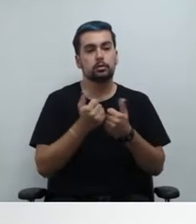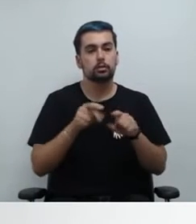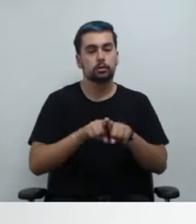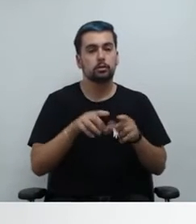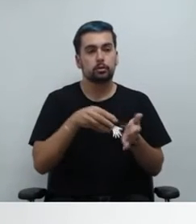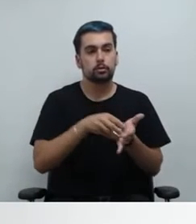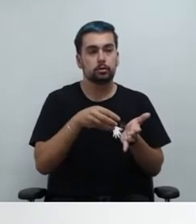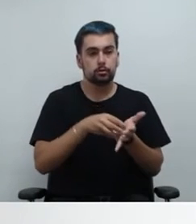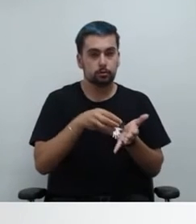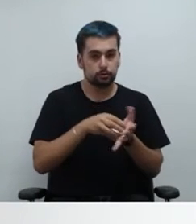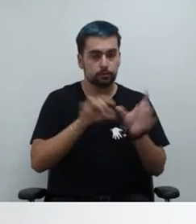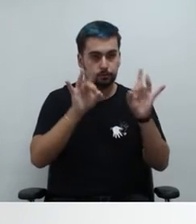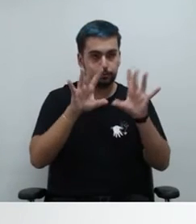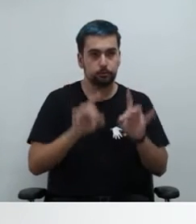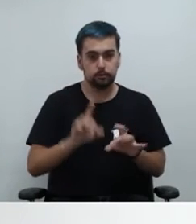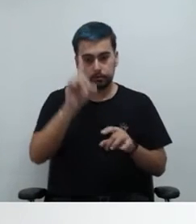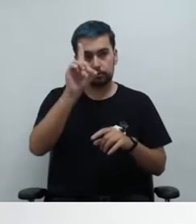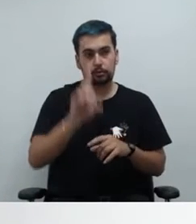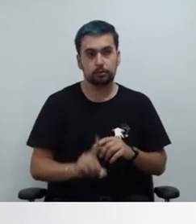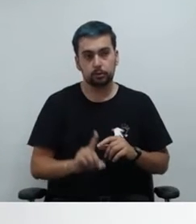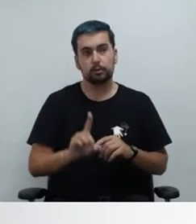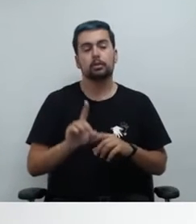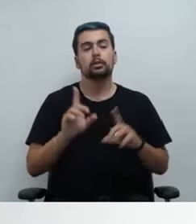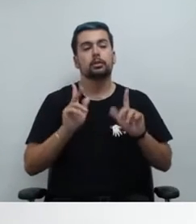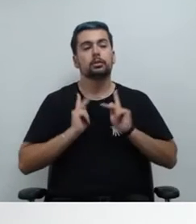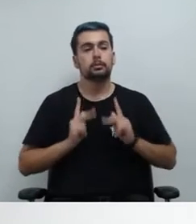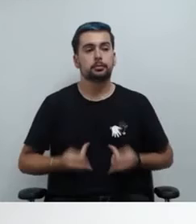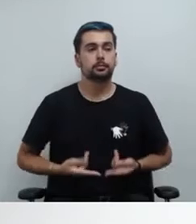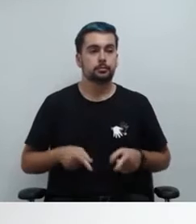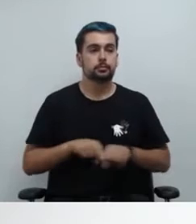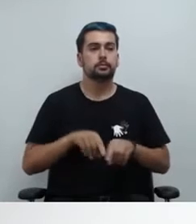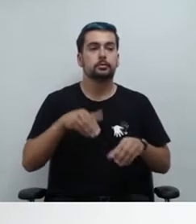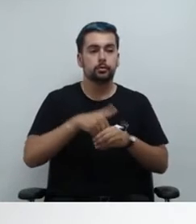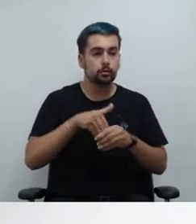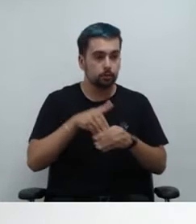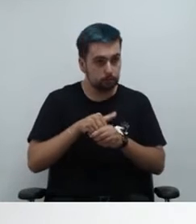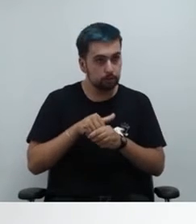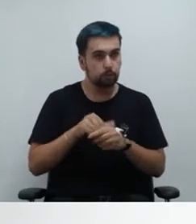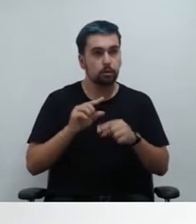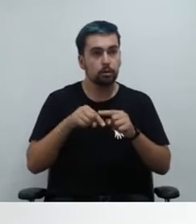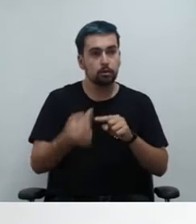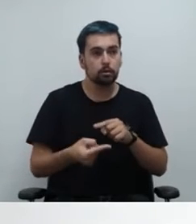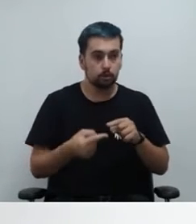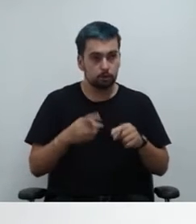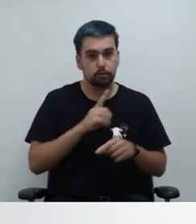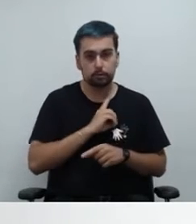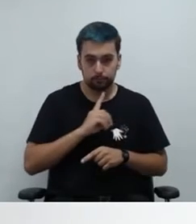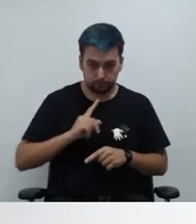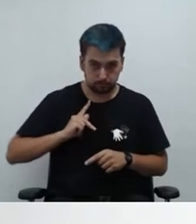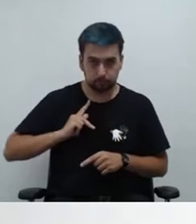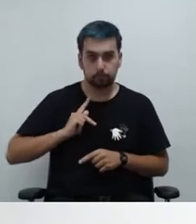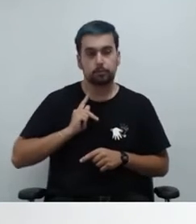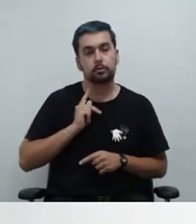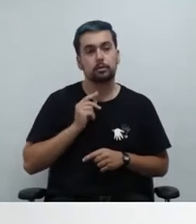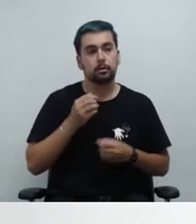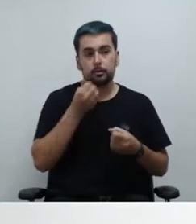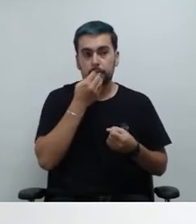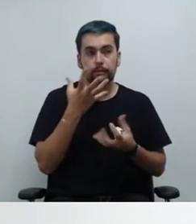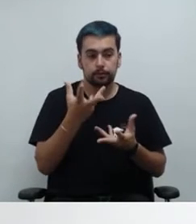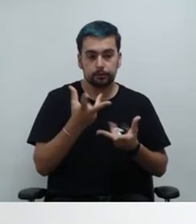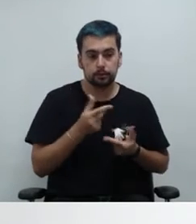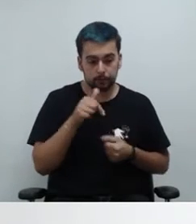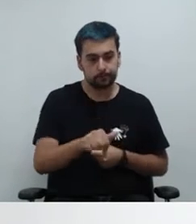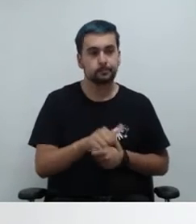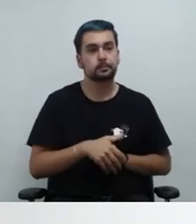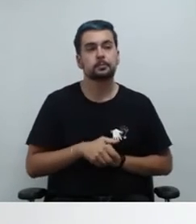de Cidadania e Direitos Humanos, também participou desse pleito eleitoral, eleita para compor a próxima composição do colegiado. Suhaili, seja bem-vinda, tem a